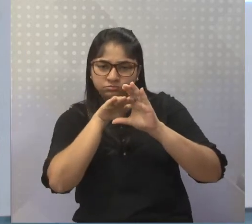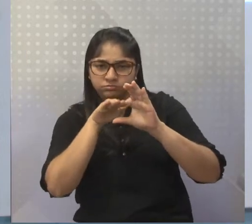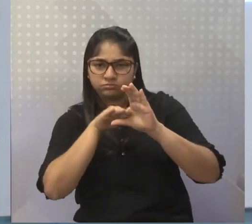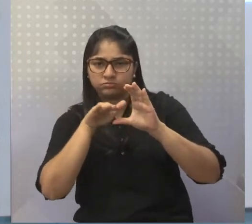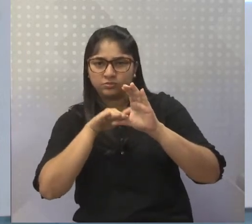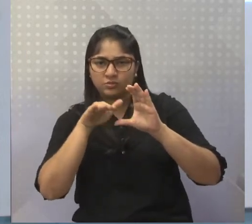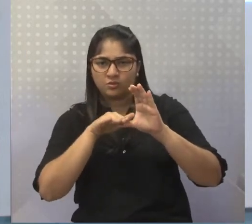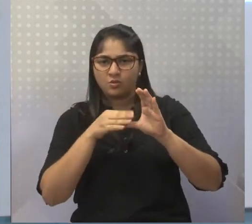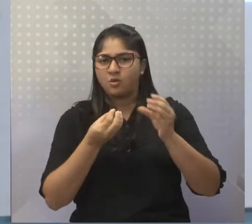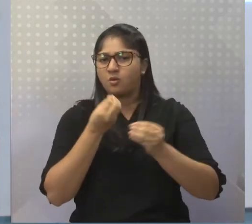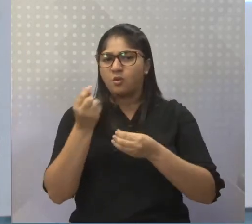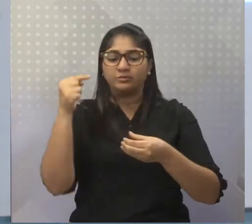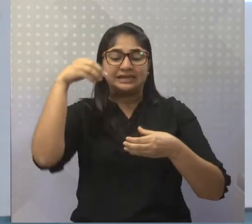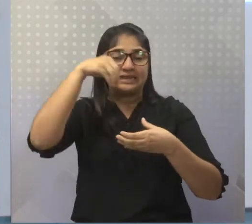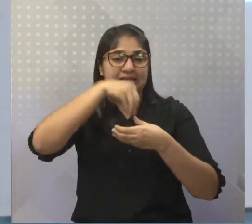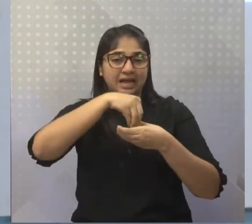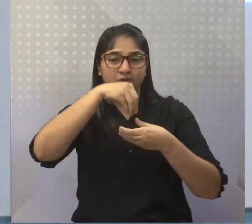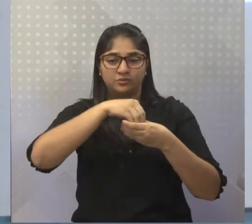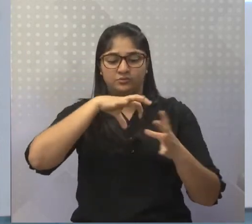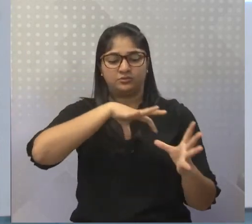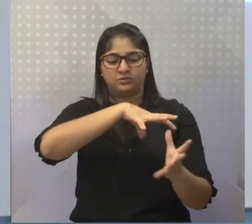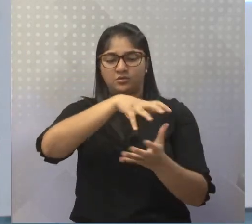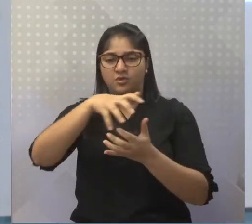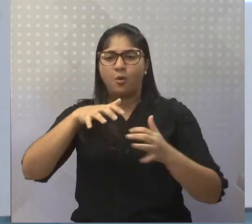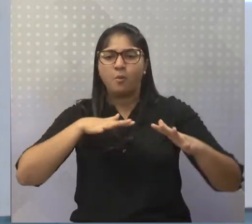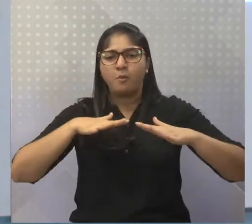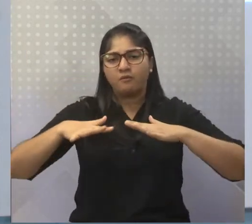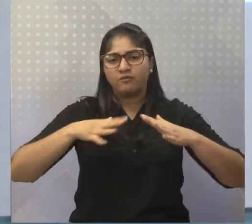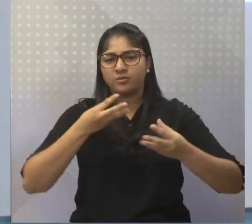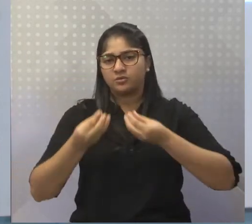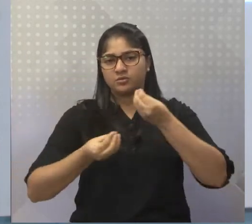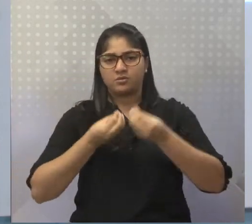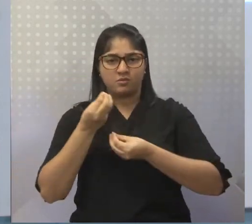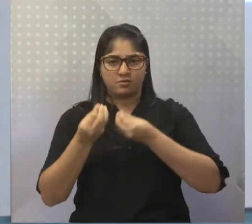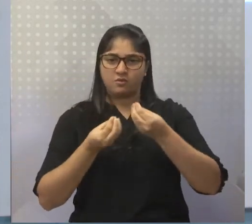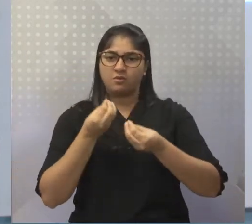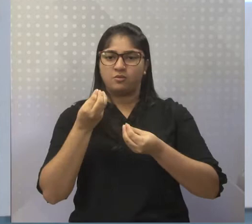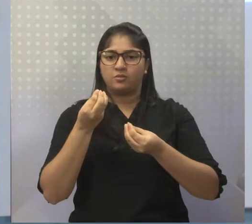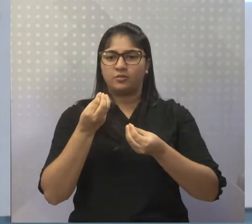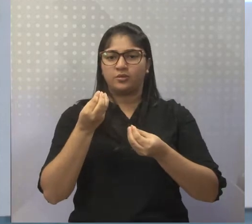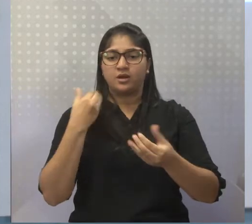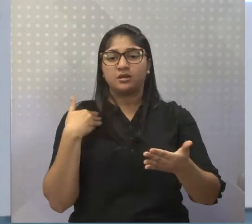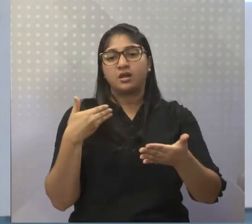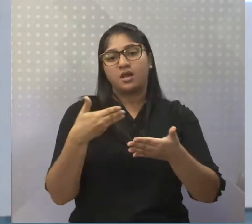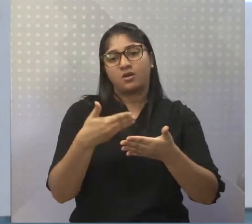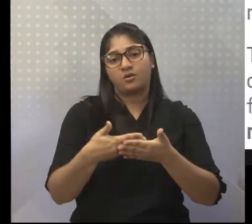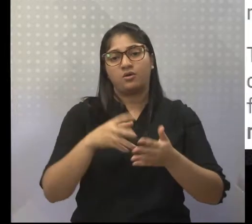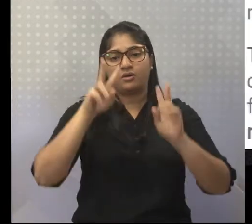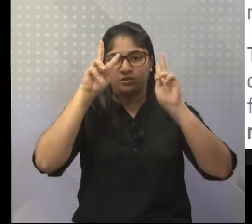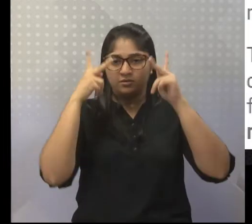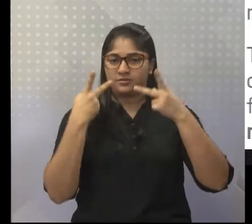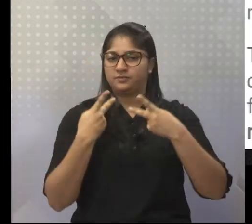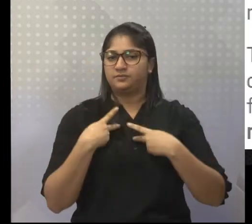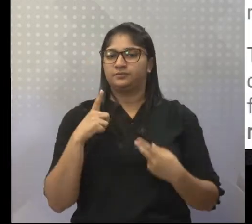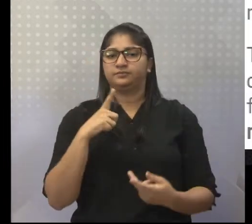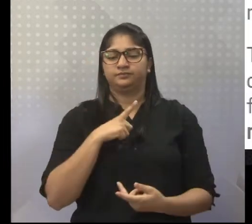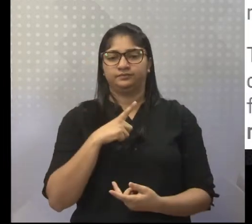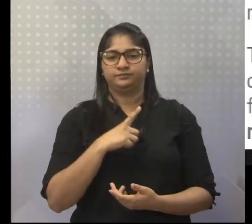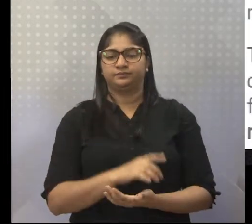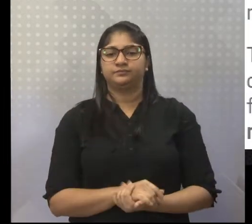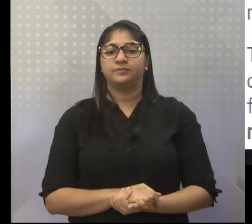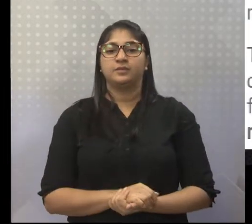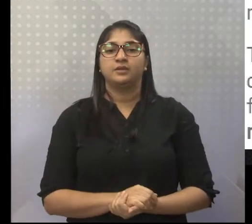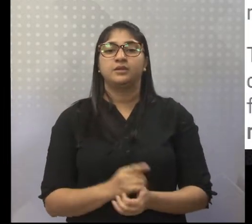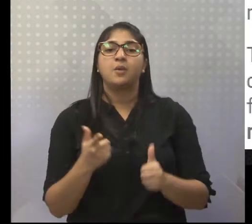como é que é a evolução dela a movimentação e o que é que traz de consequência para o ser humano a